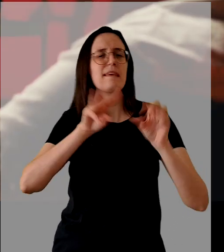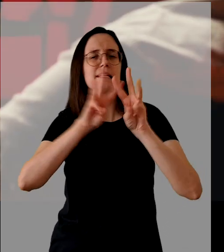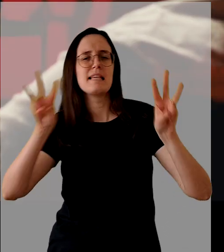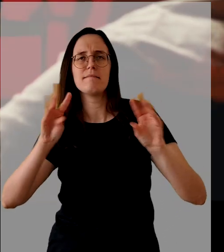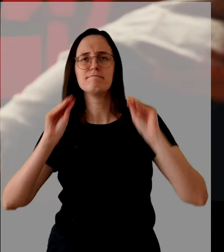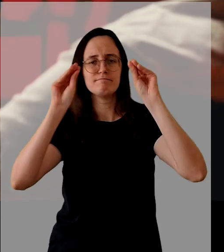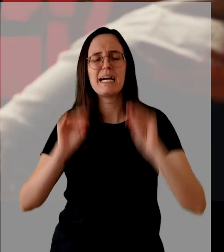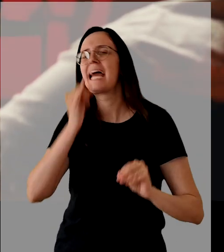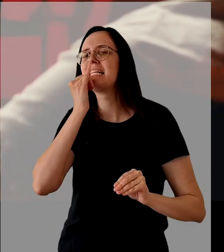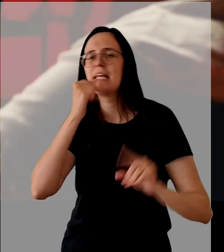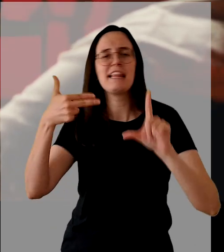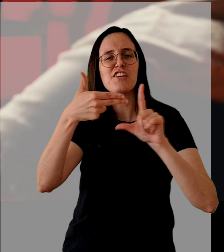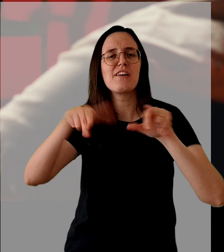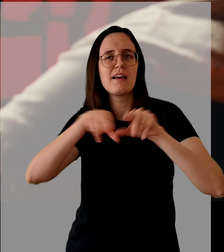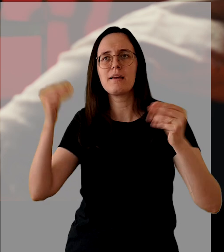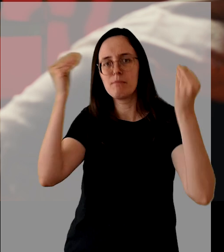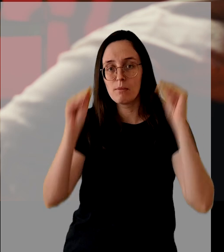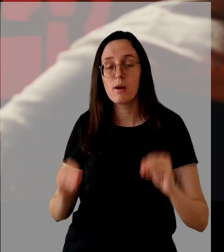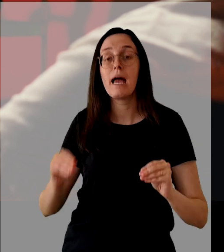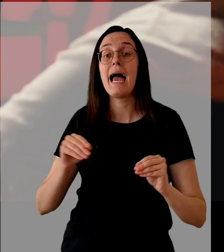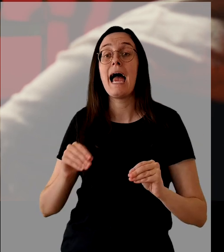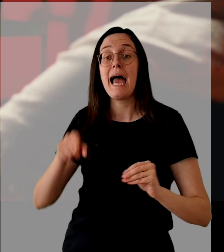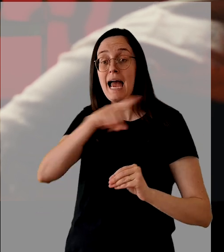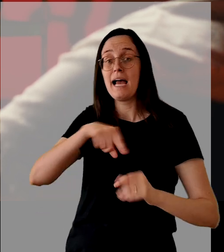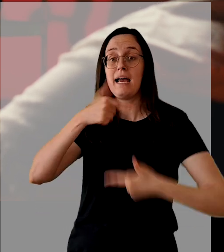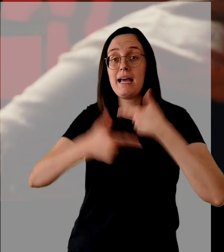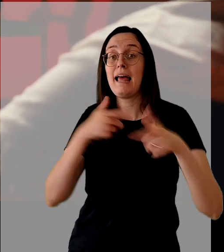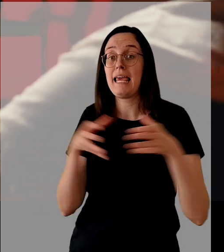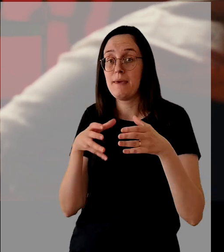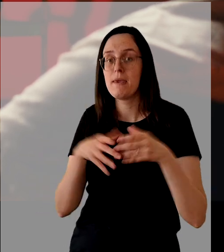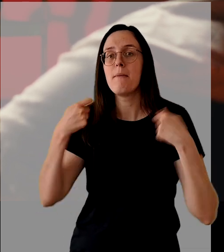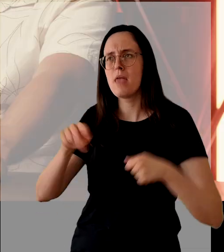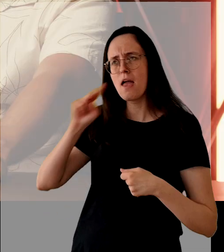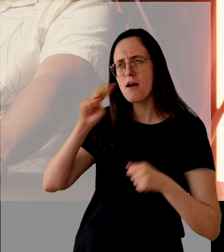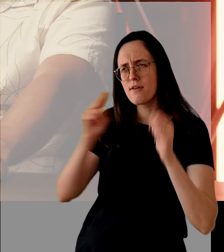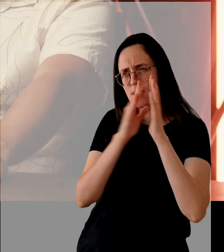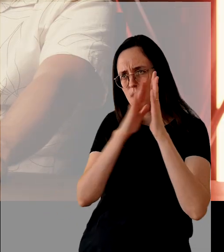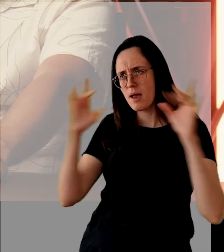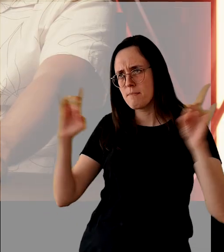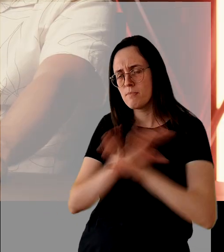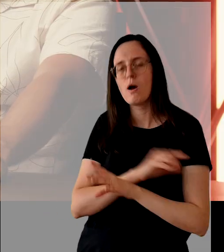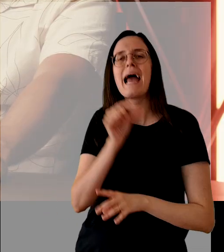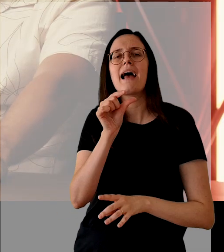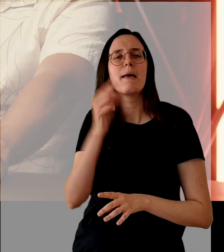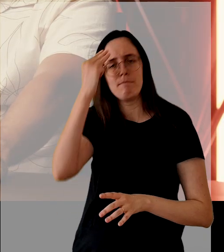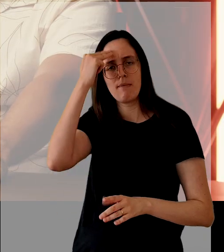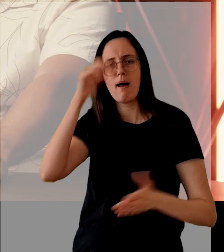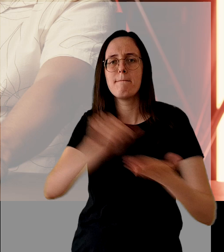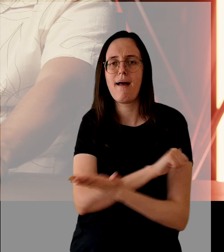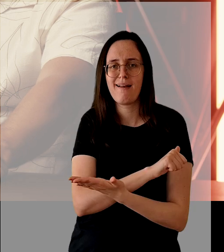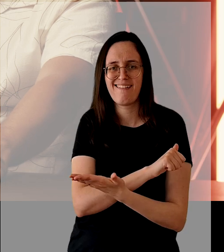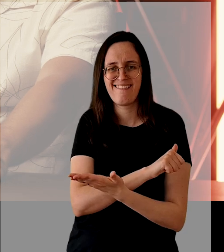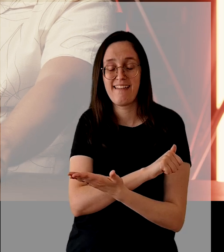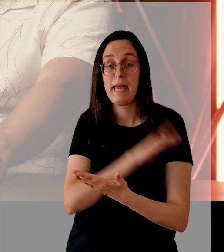exemplo, Netflix, eles exigem visualizar o material antes de você formatar o cartão. Não é? O Netflix, em